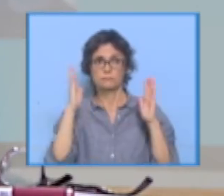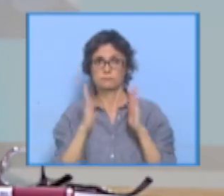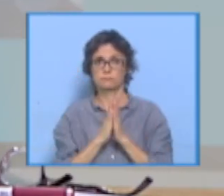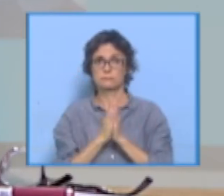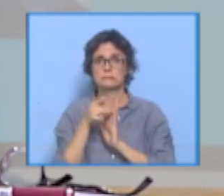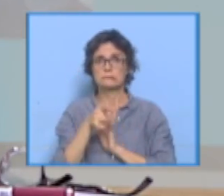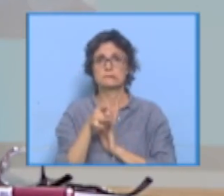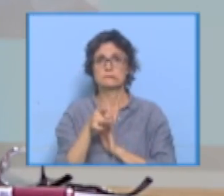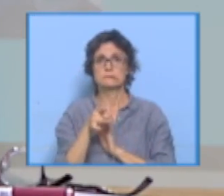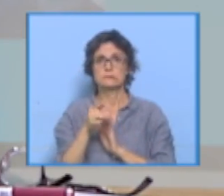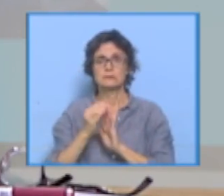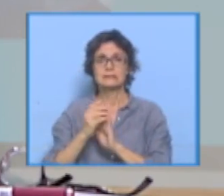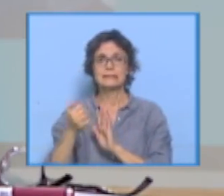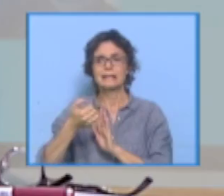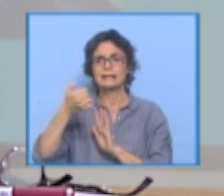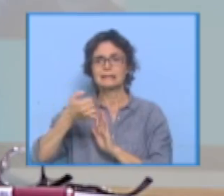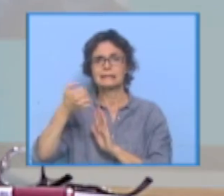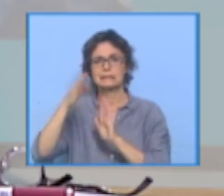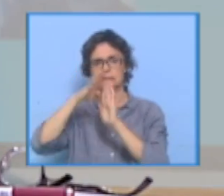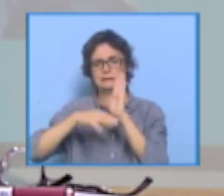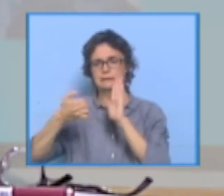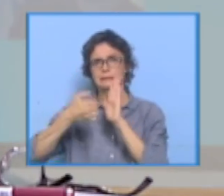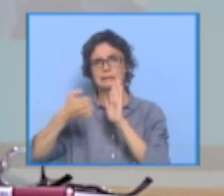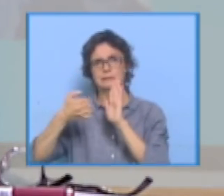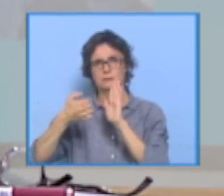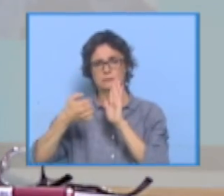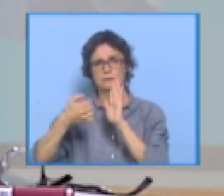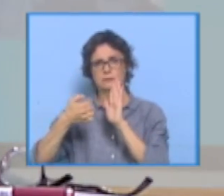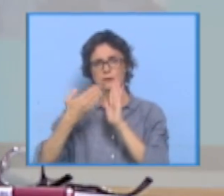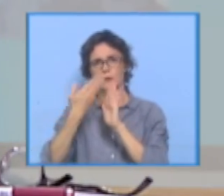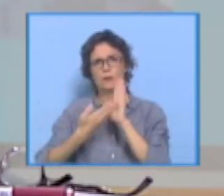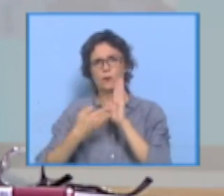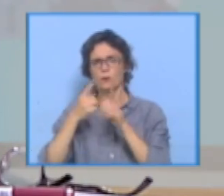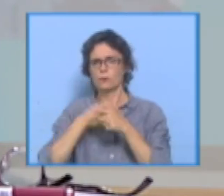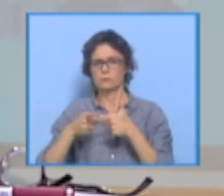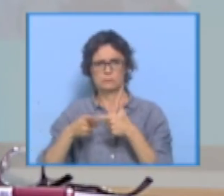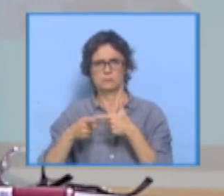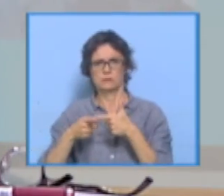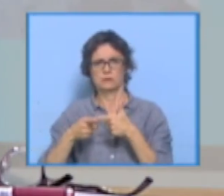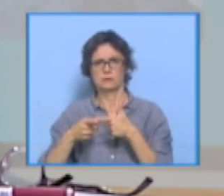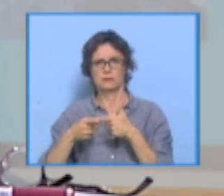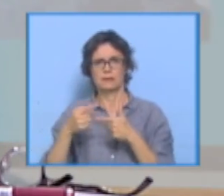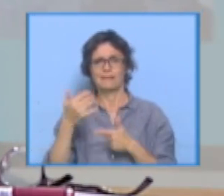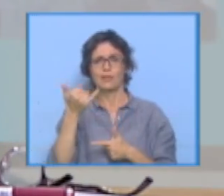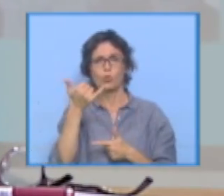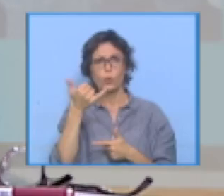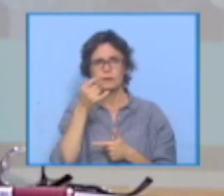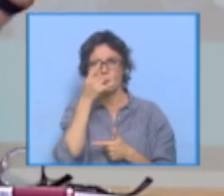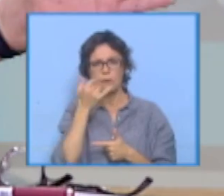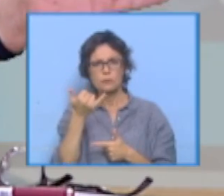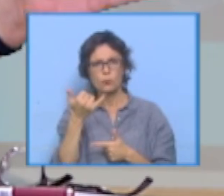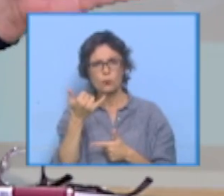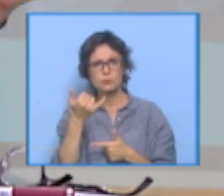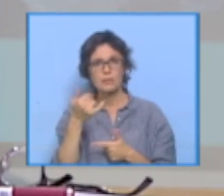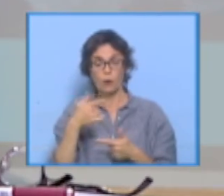primeiros 50 lugares do ranking, está em número 45, com uma média de quase 12 valores. O meu filho está numa